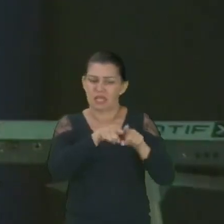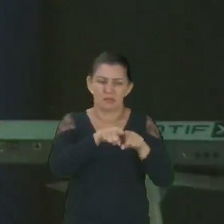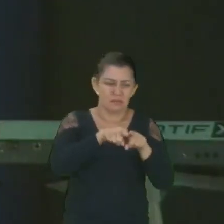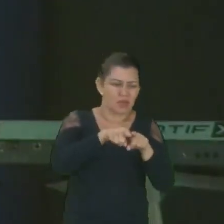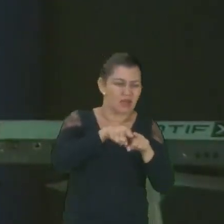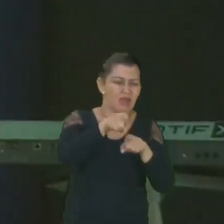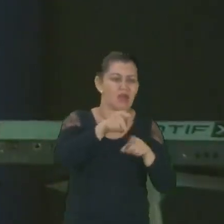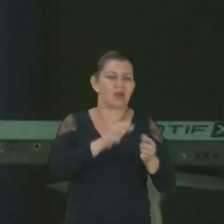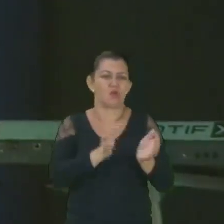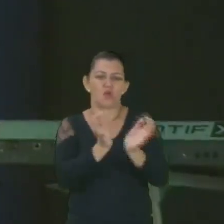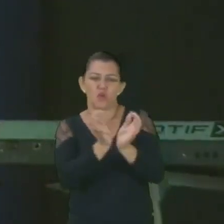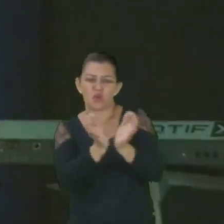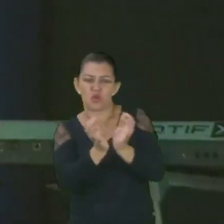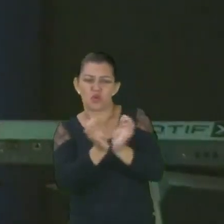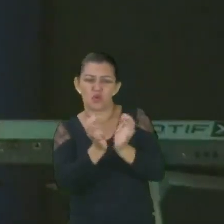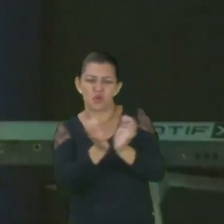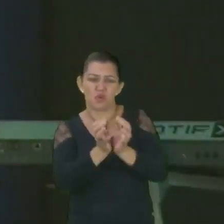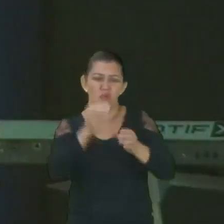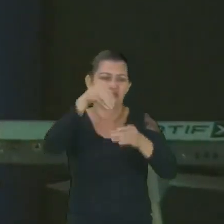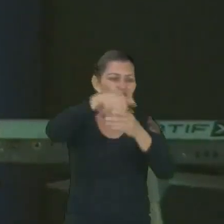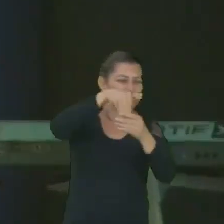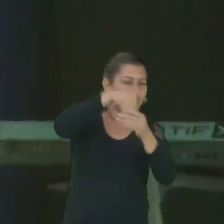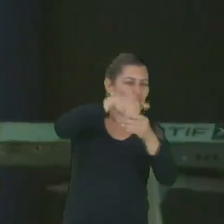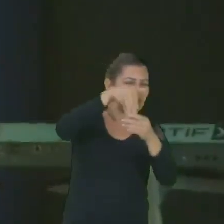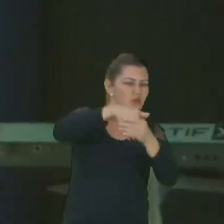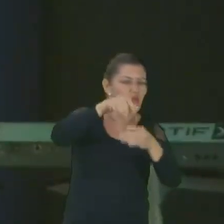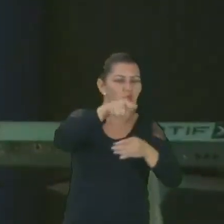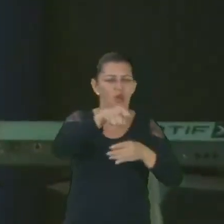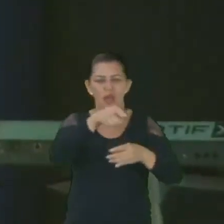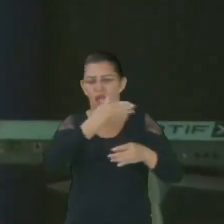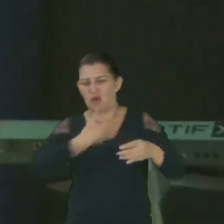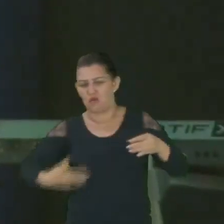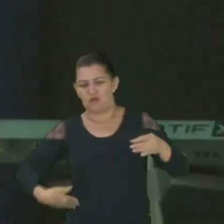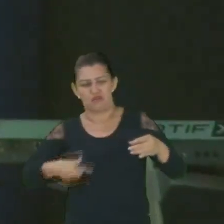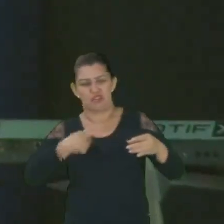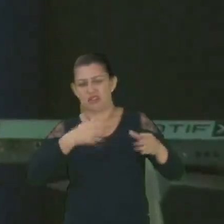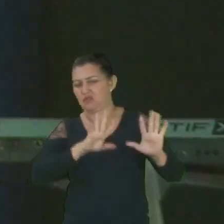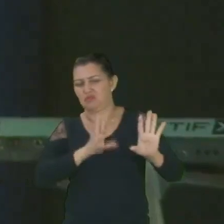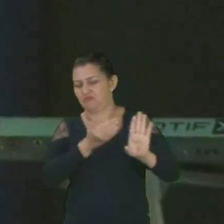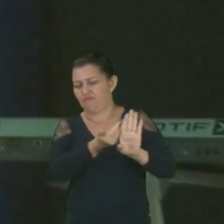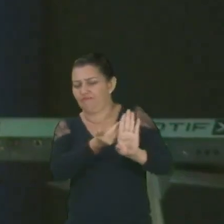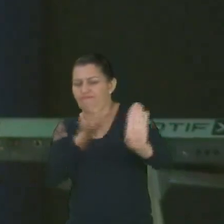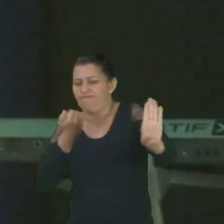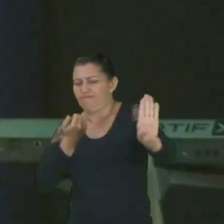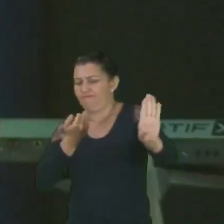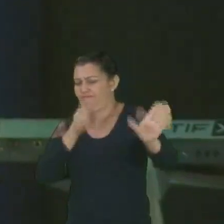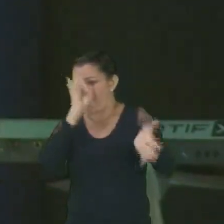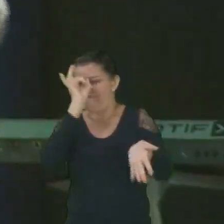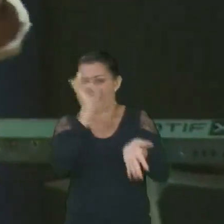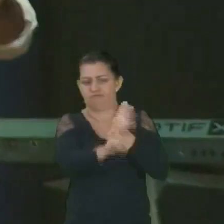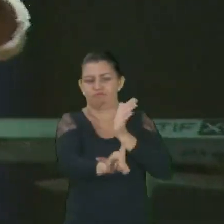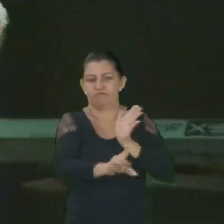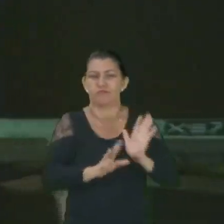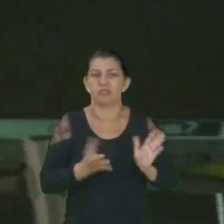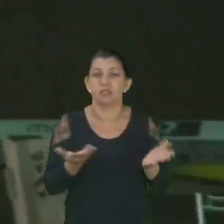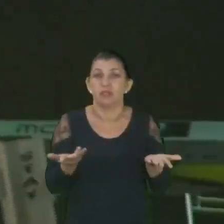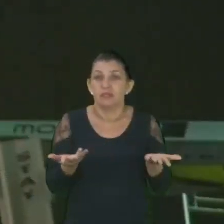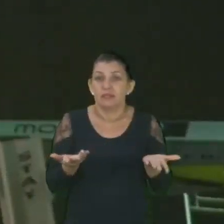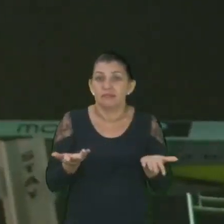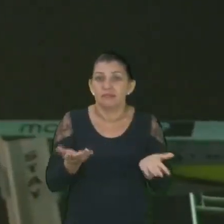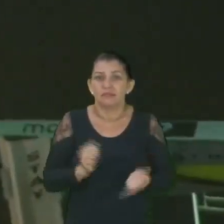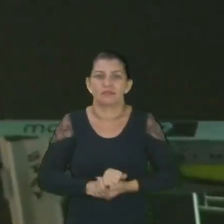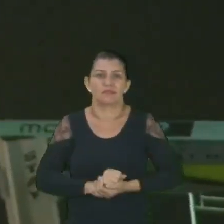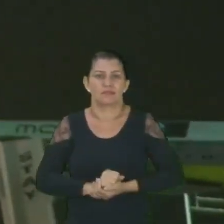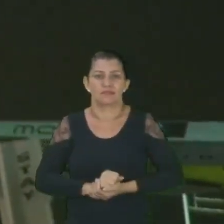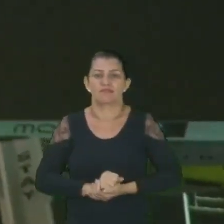não gosto dele, então porque eu não gosto do partido do irmão, então eu não gosto do irmão também. Olha, eu não